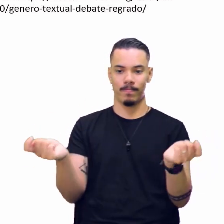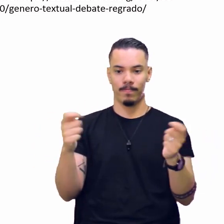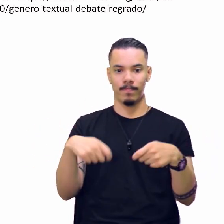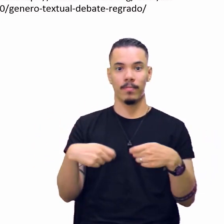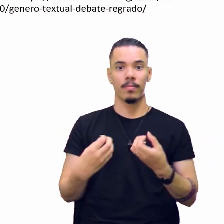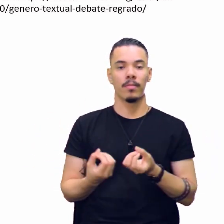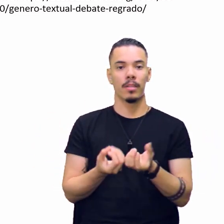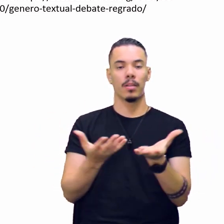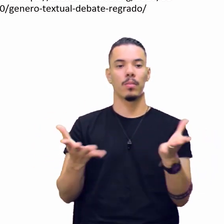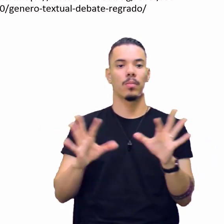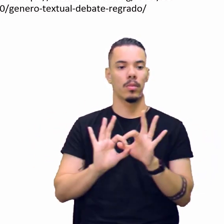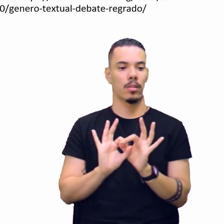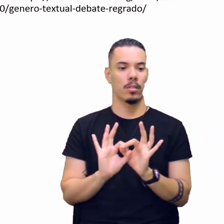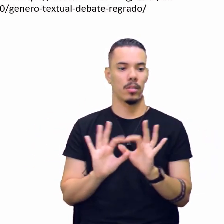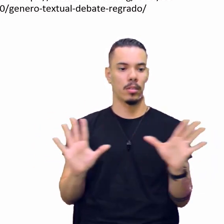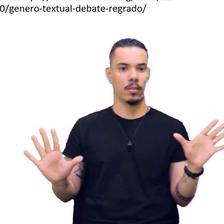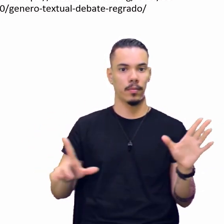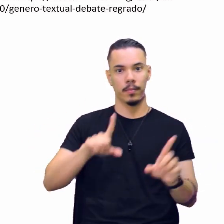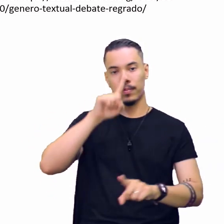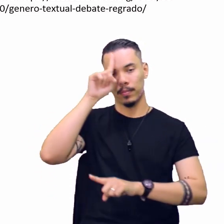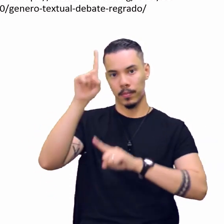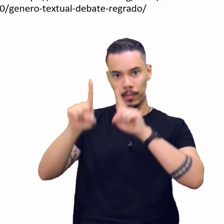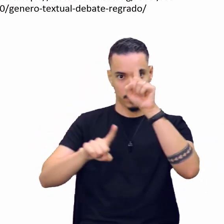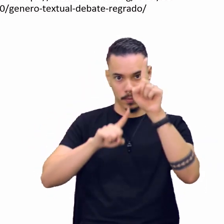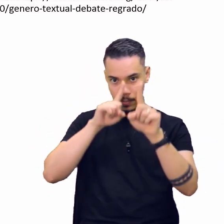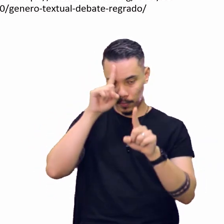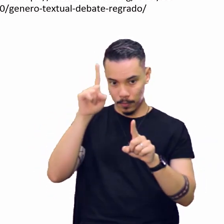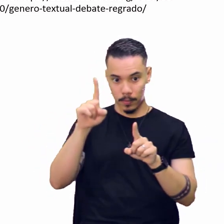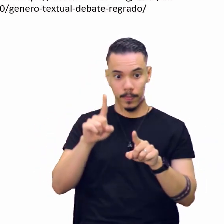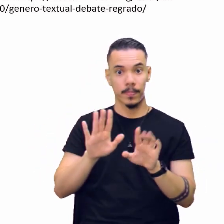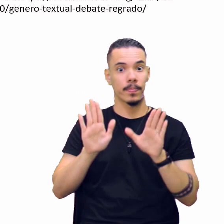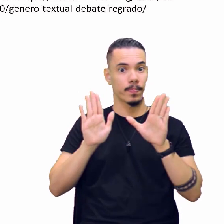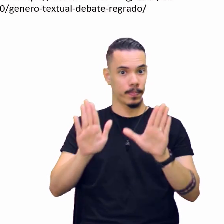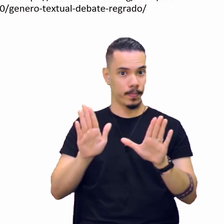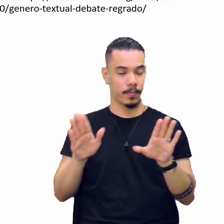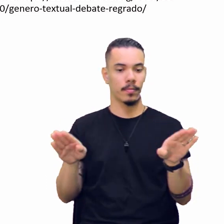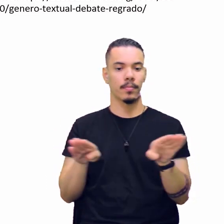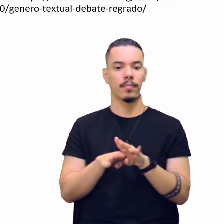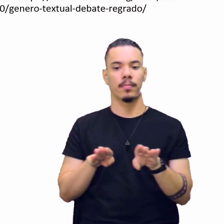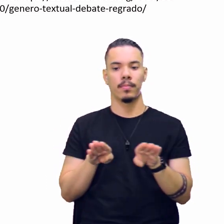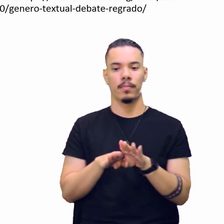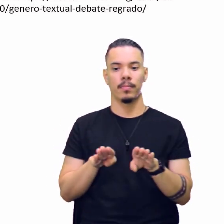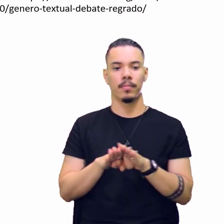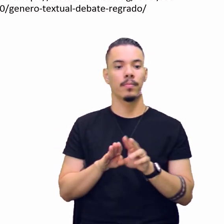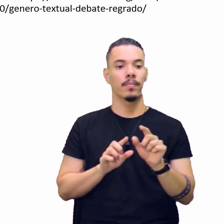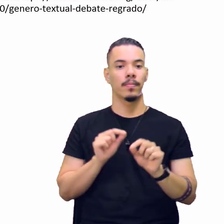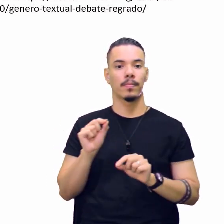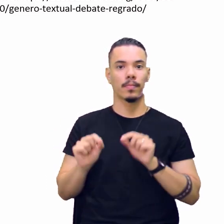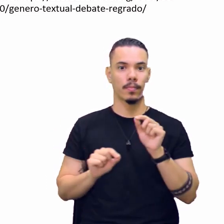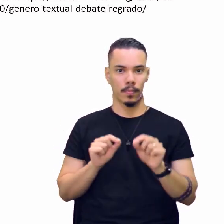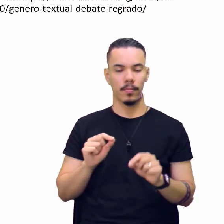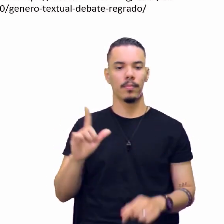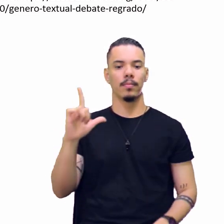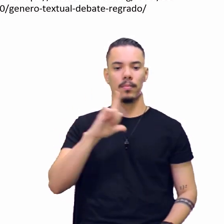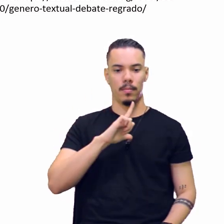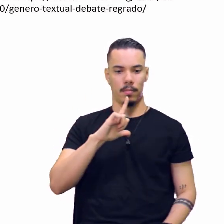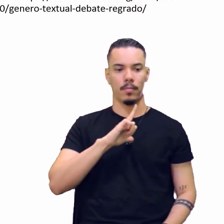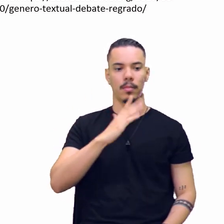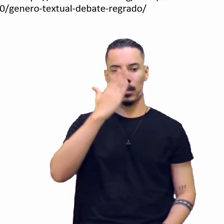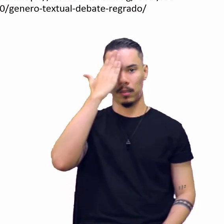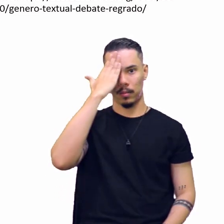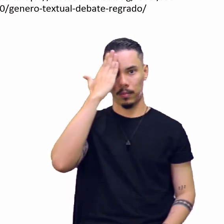expor livremente nossas ideias, mas também, olha só, exige que